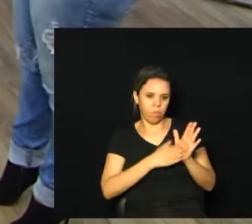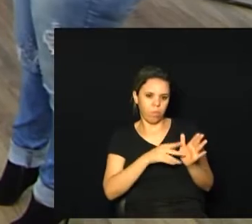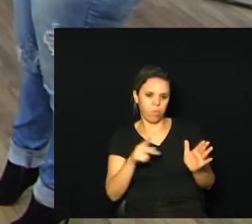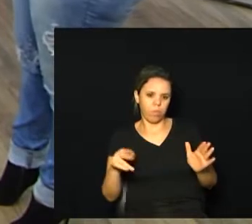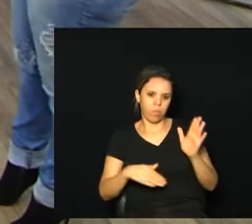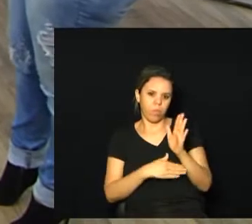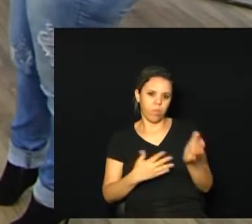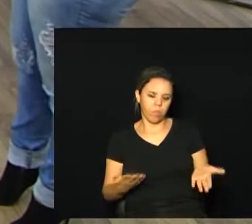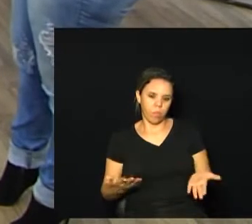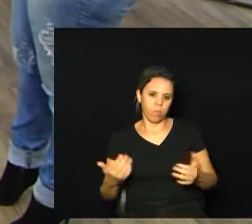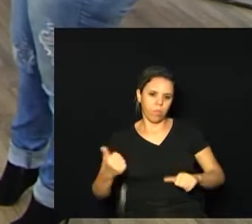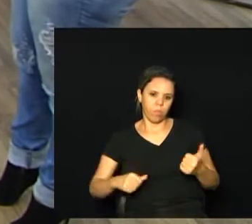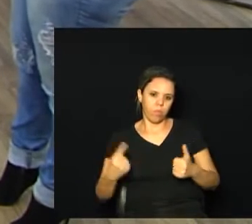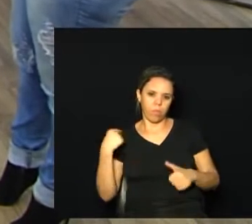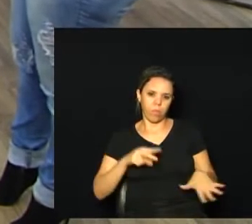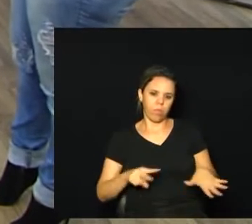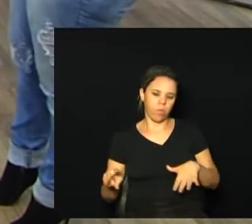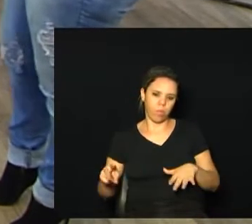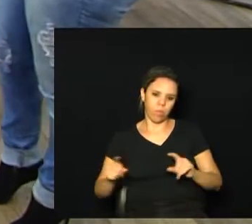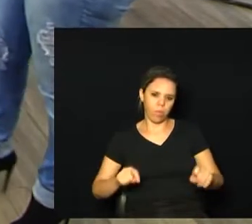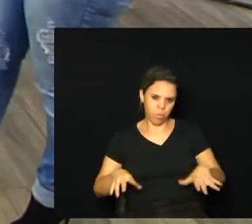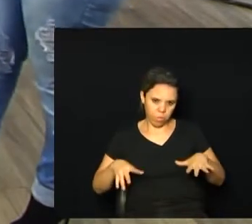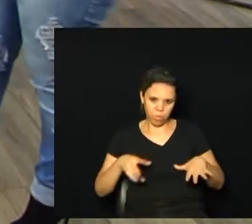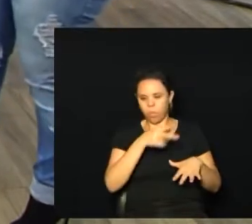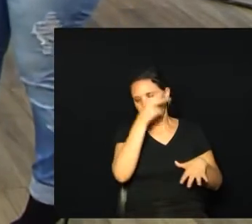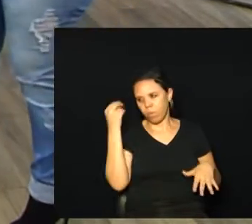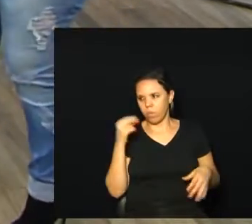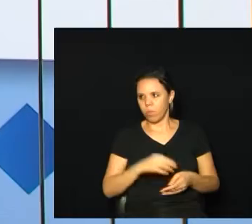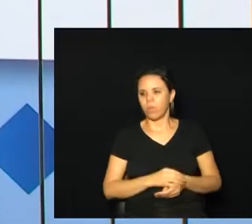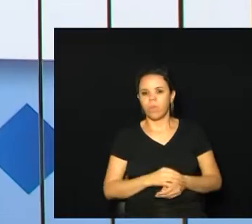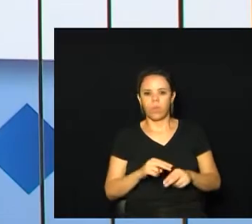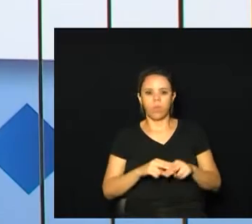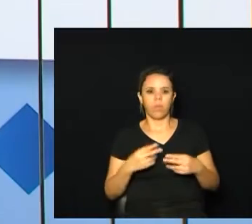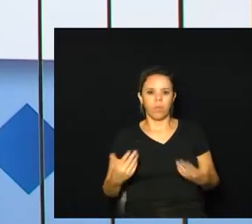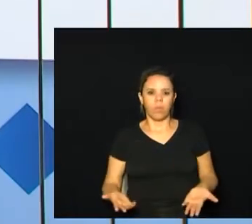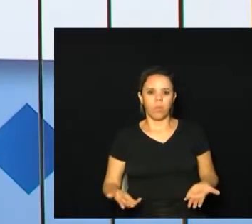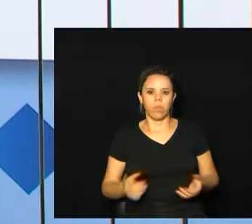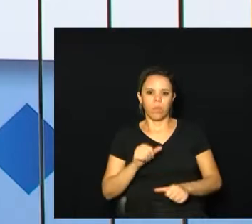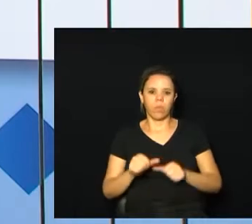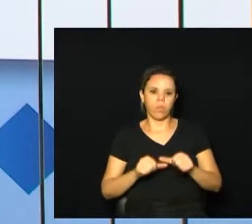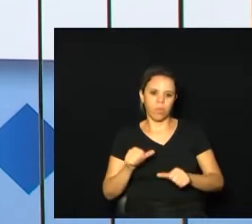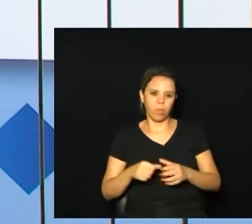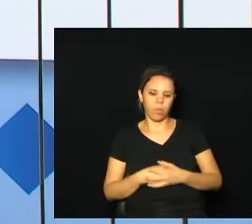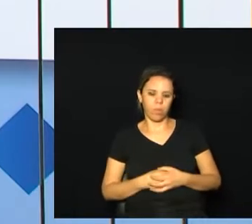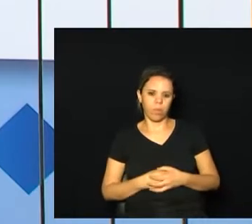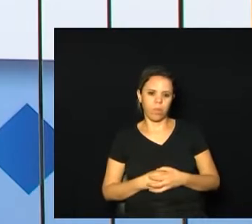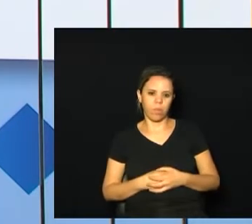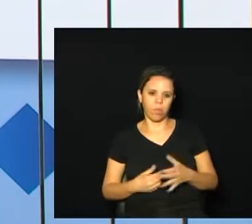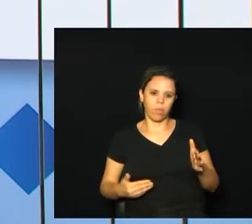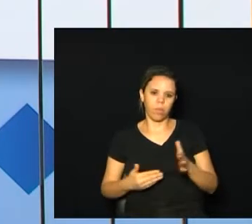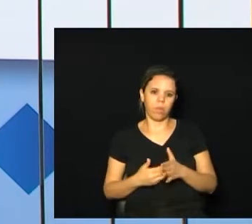da Câmara, que passou na última semana por audiência pública, que é justamente para alterar uma